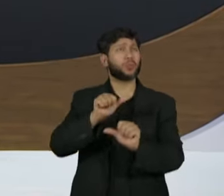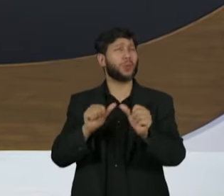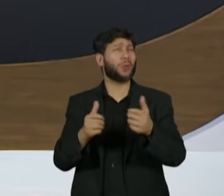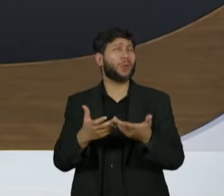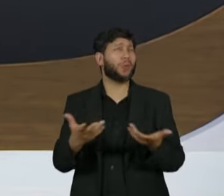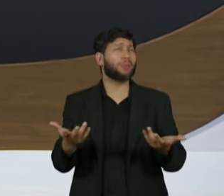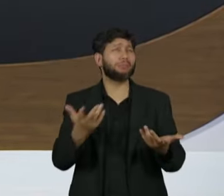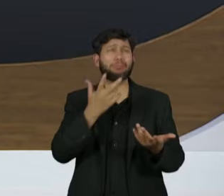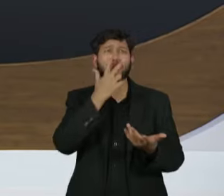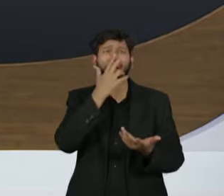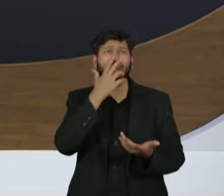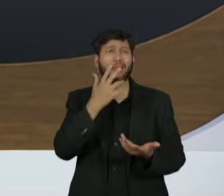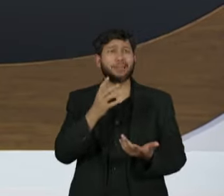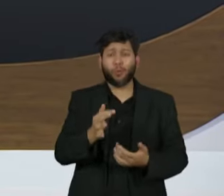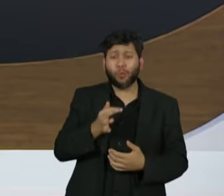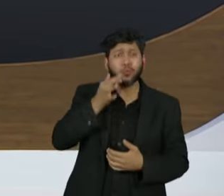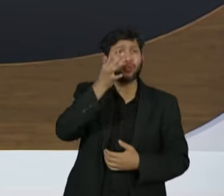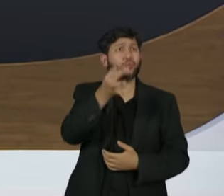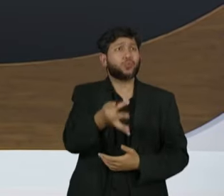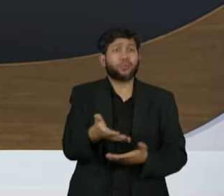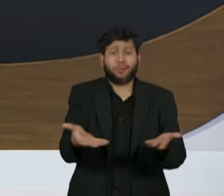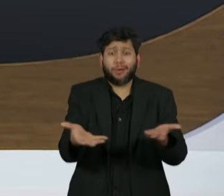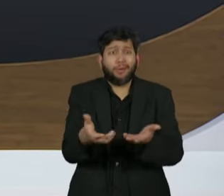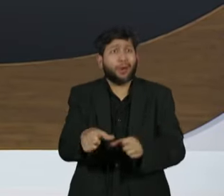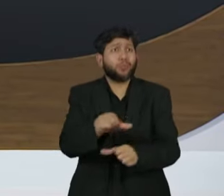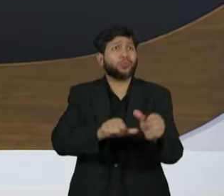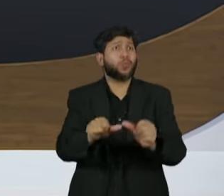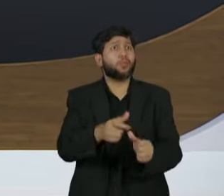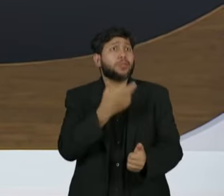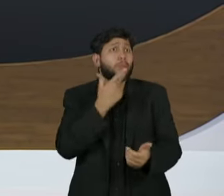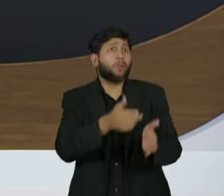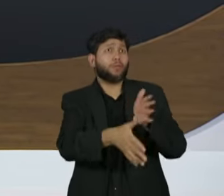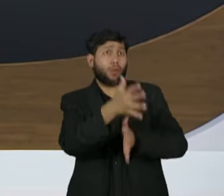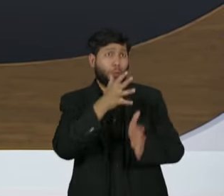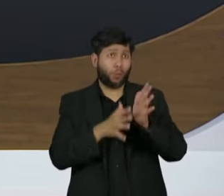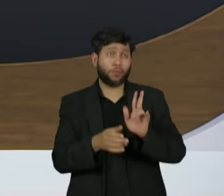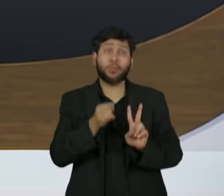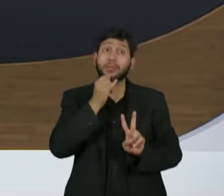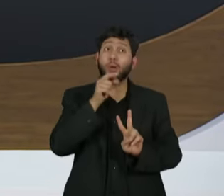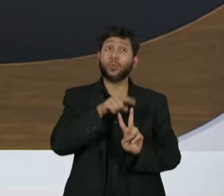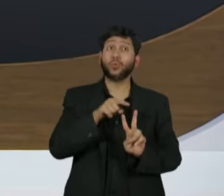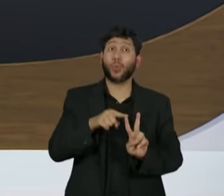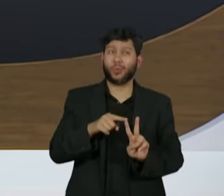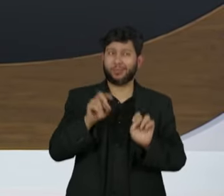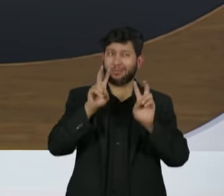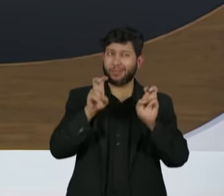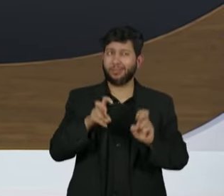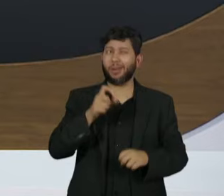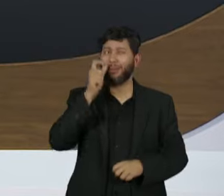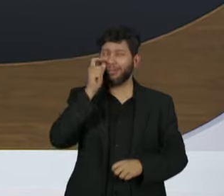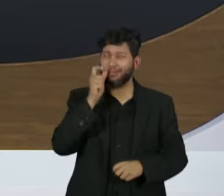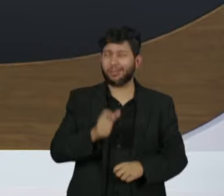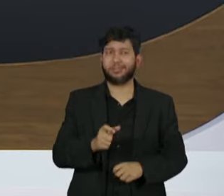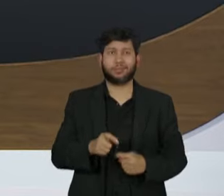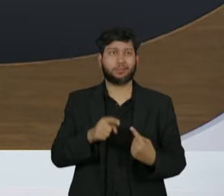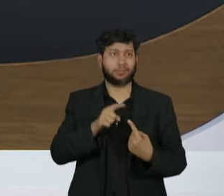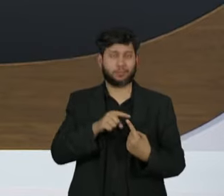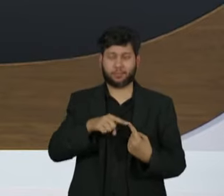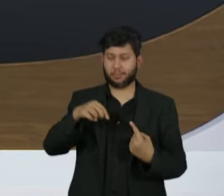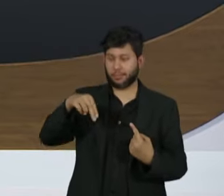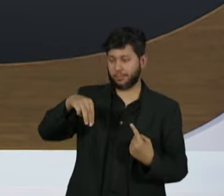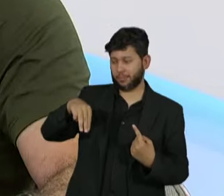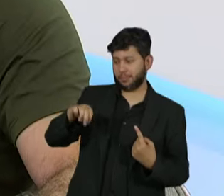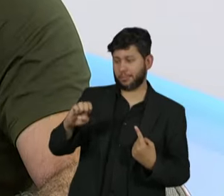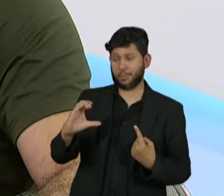tá totalmente desconectado desse futuro que já chegou que você nos eu trago aqui dois casos que me parecem muito emblemáticos o MEC